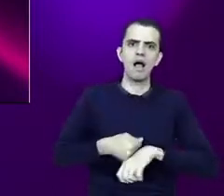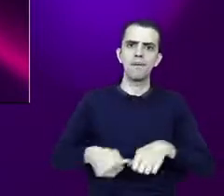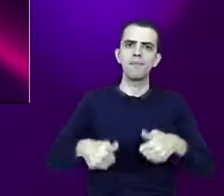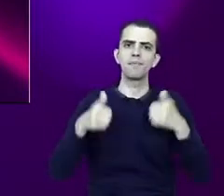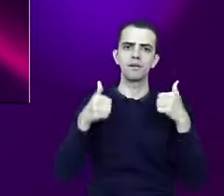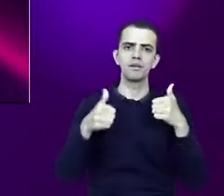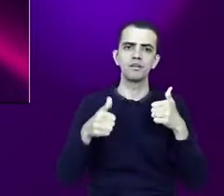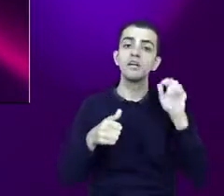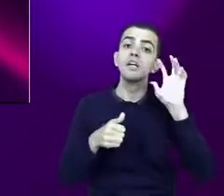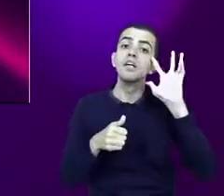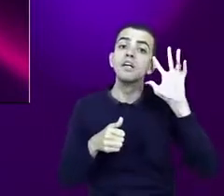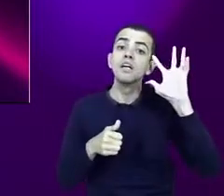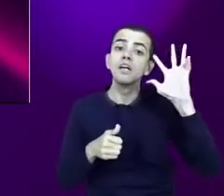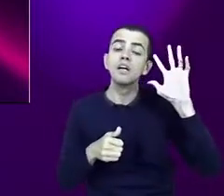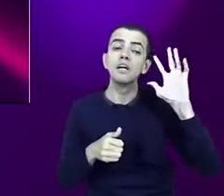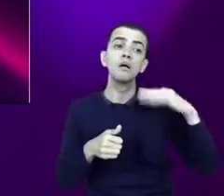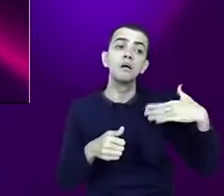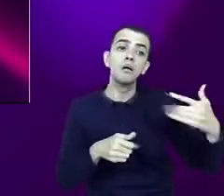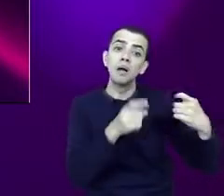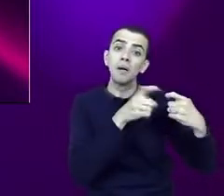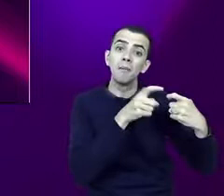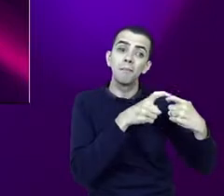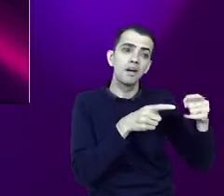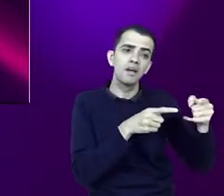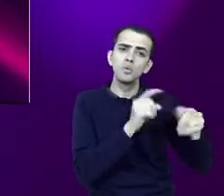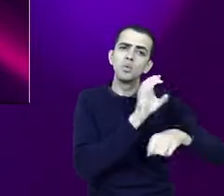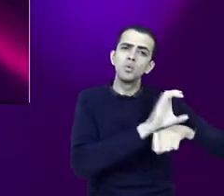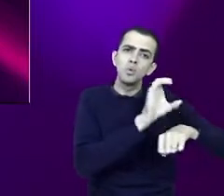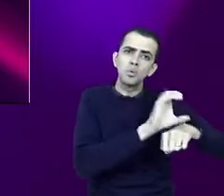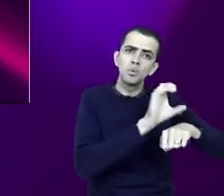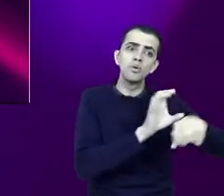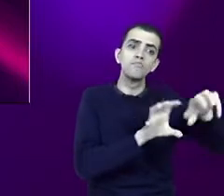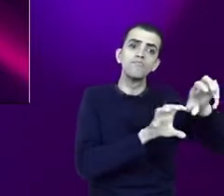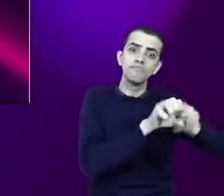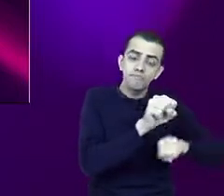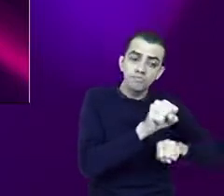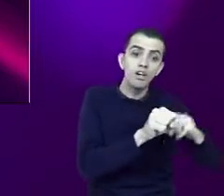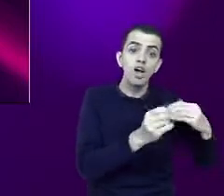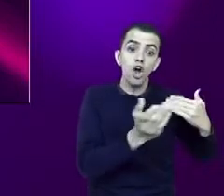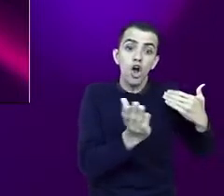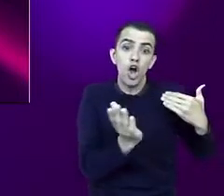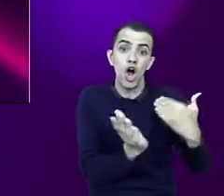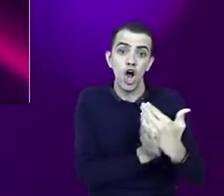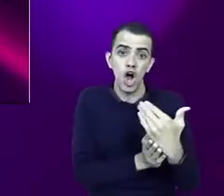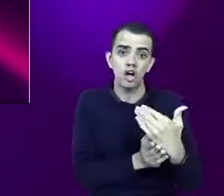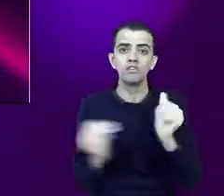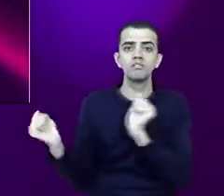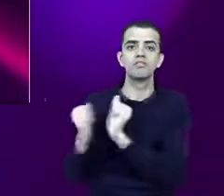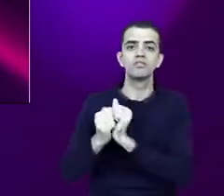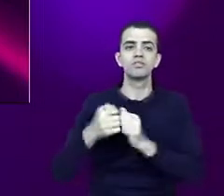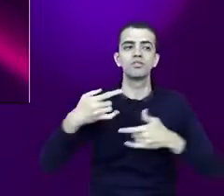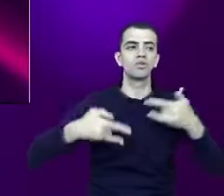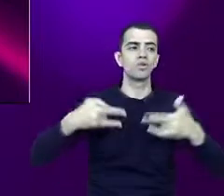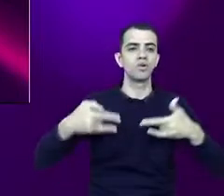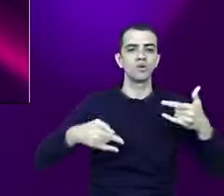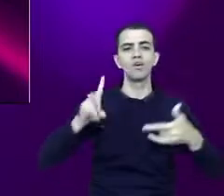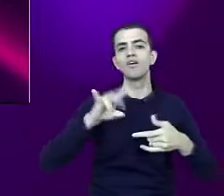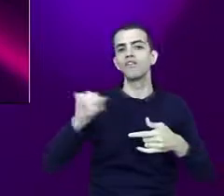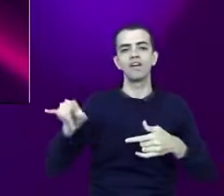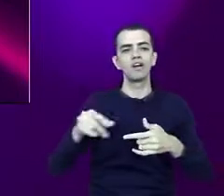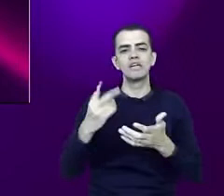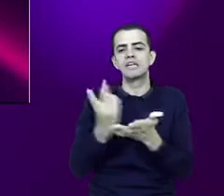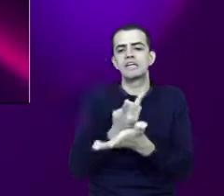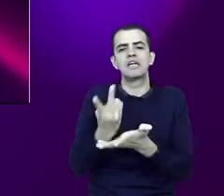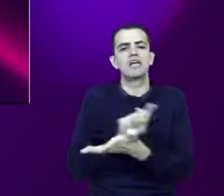conseguir treinar desde o seu início no posicionamento sempre adequado. Isso vai minimizar o número de erros.